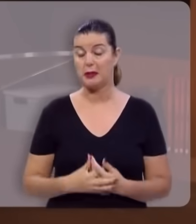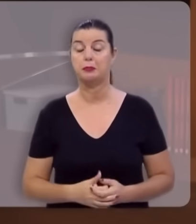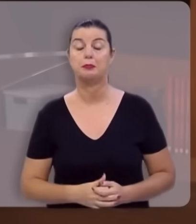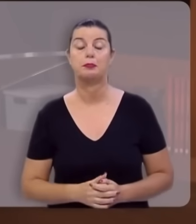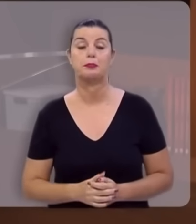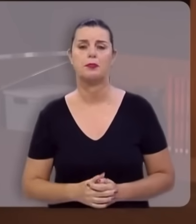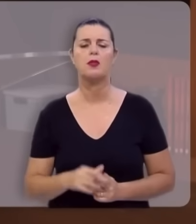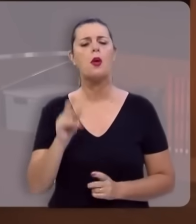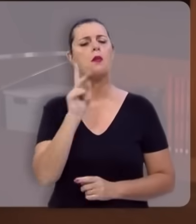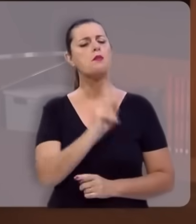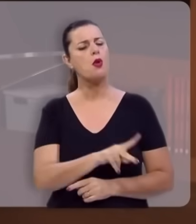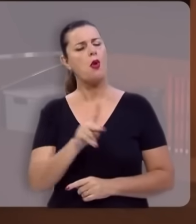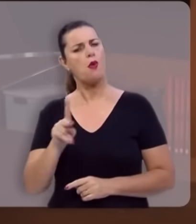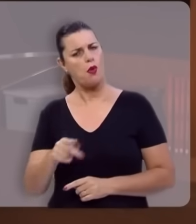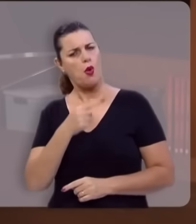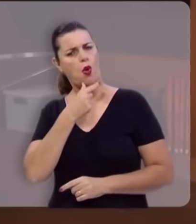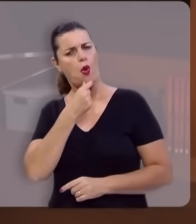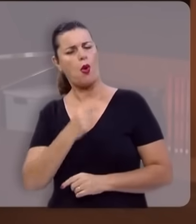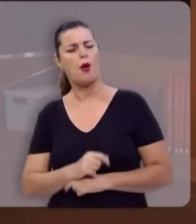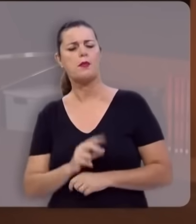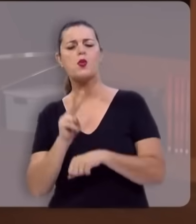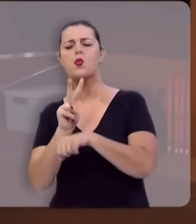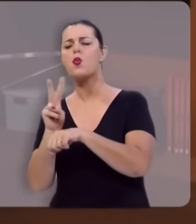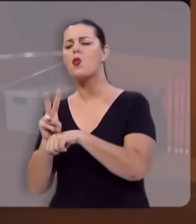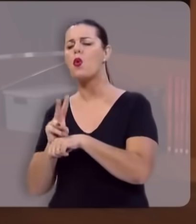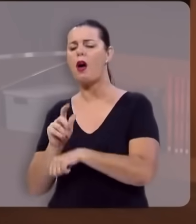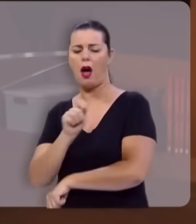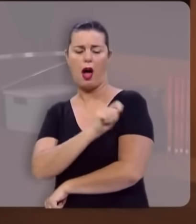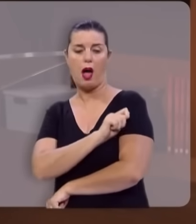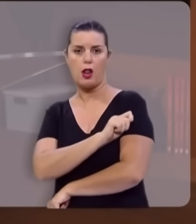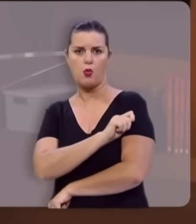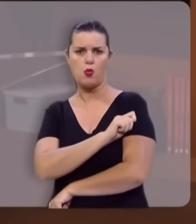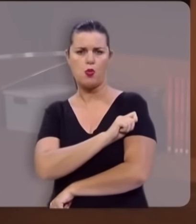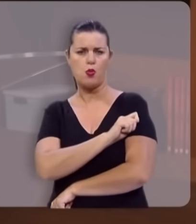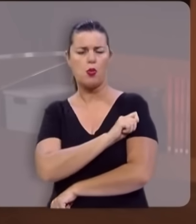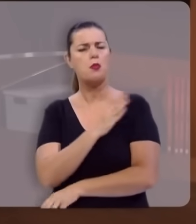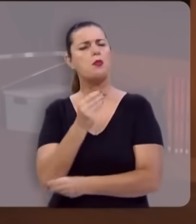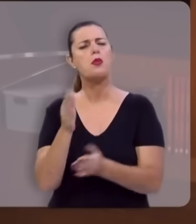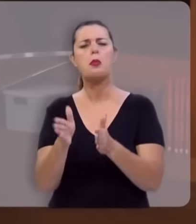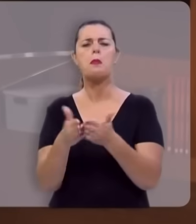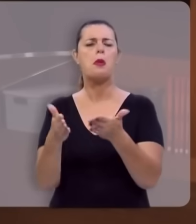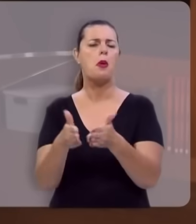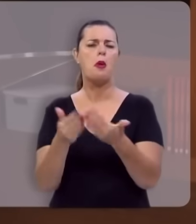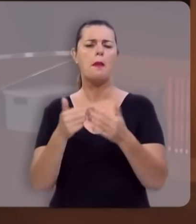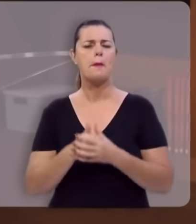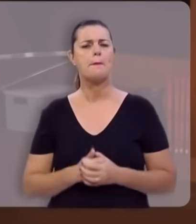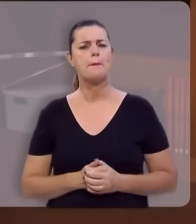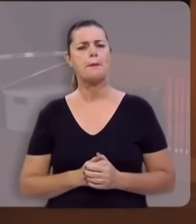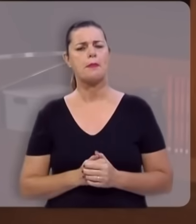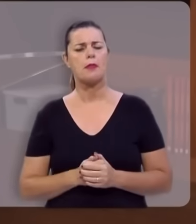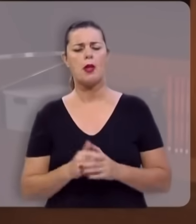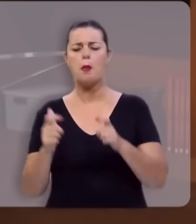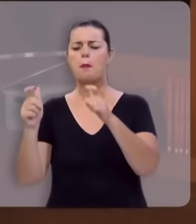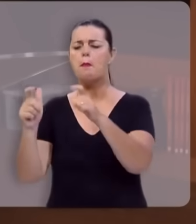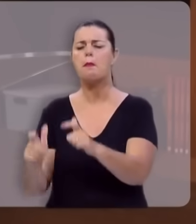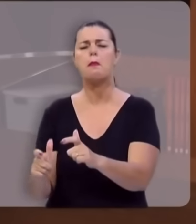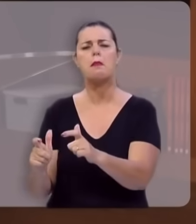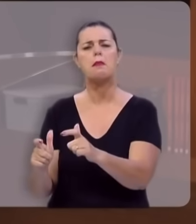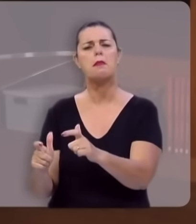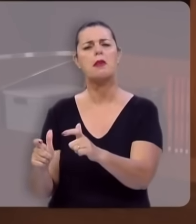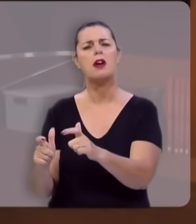Um professor cuidava de alguns alunos, muito carentes, de um bairro